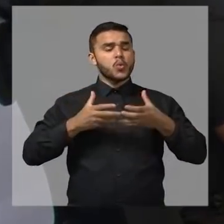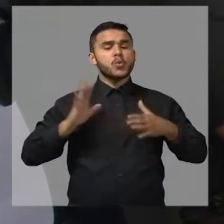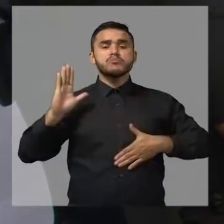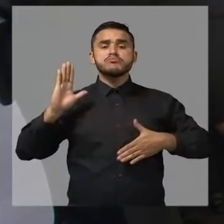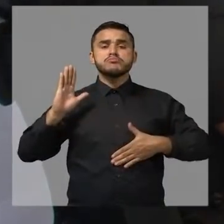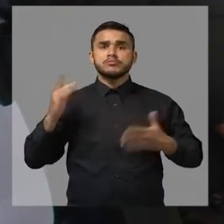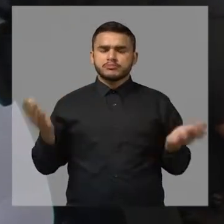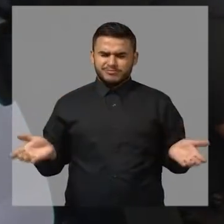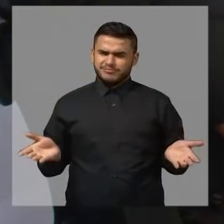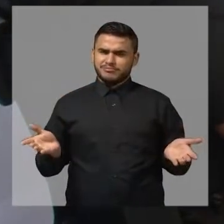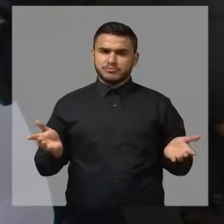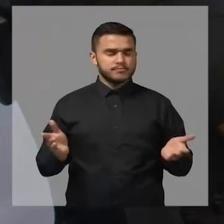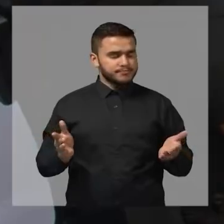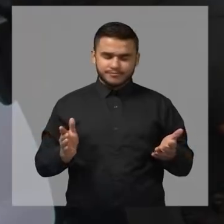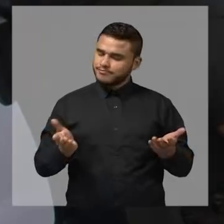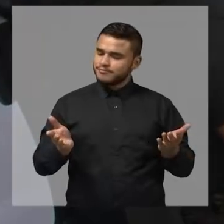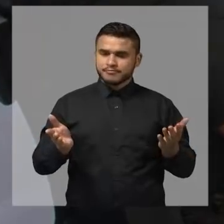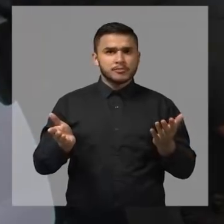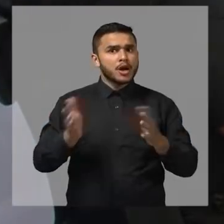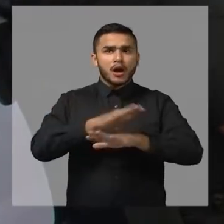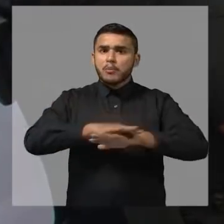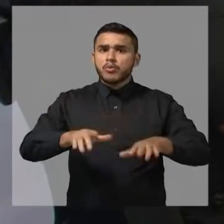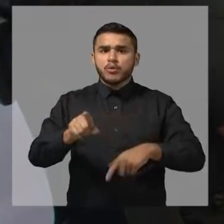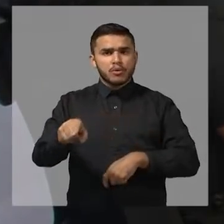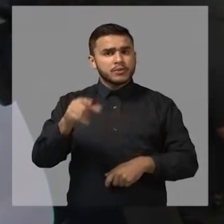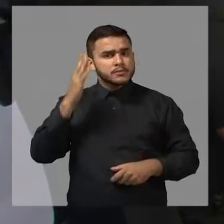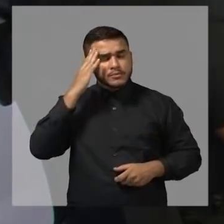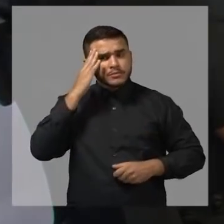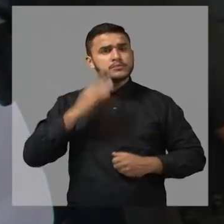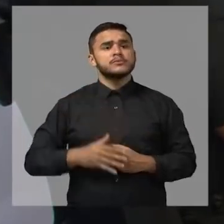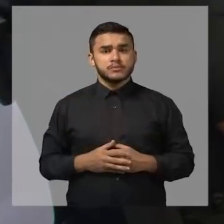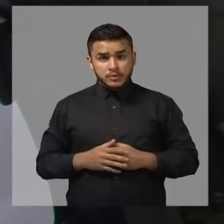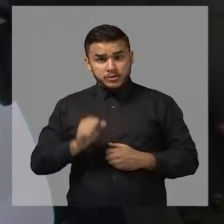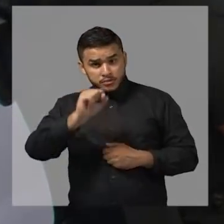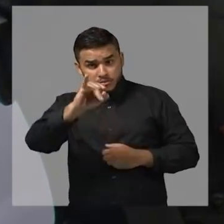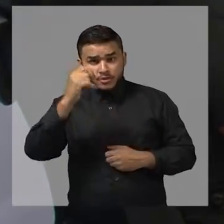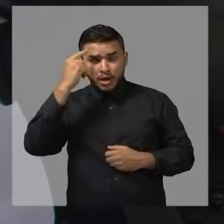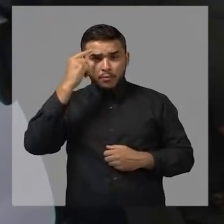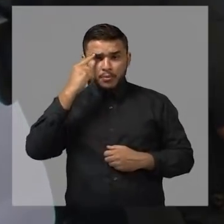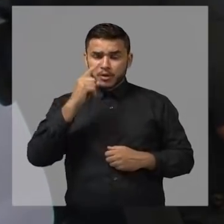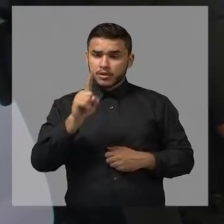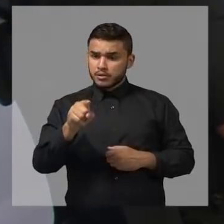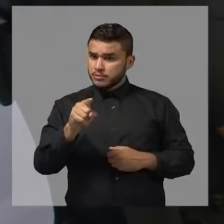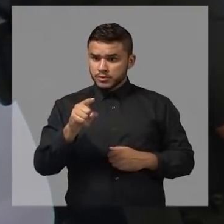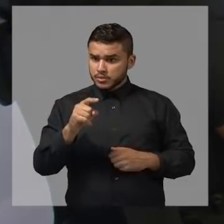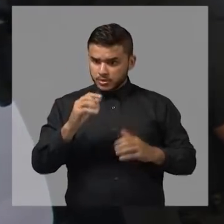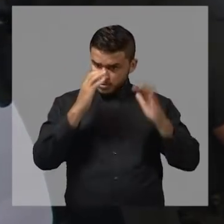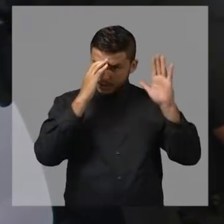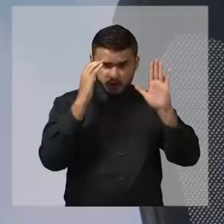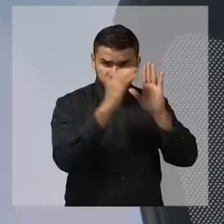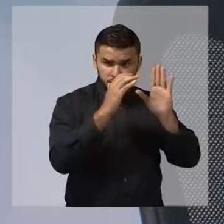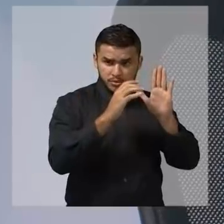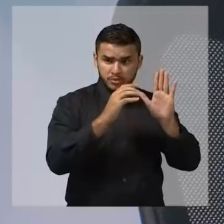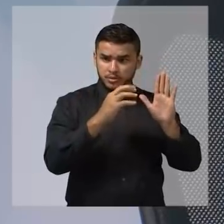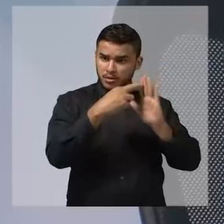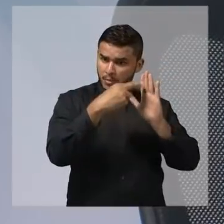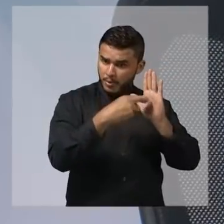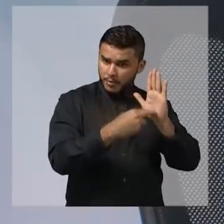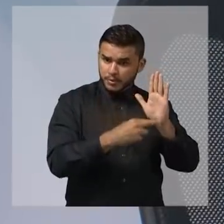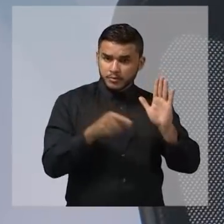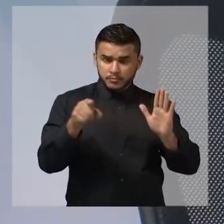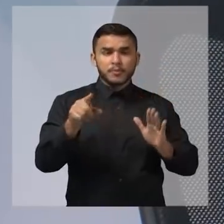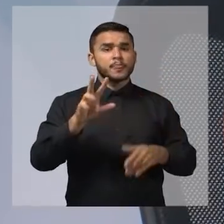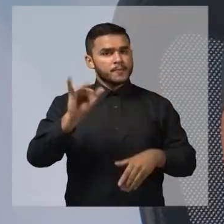por exemplo, quando descumpre uma determinação, ele vai ser punido, ele vai responder por aquilo, vai